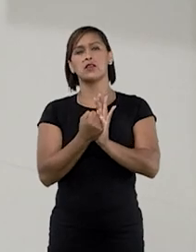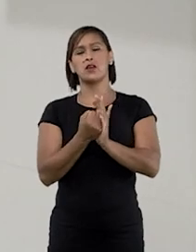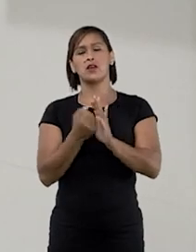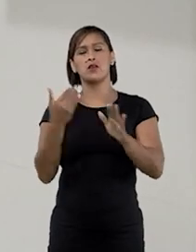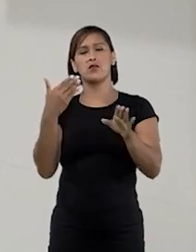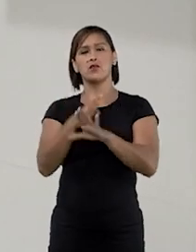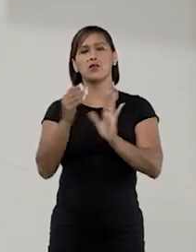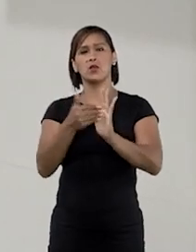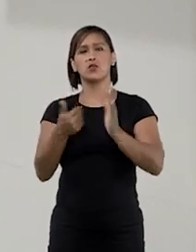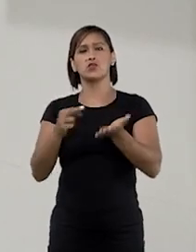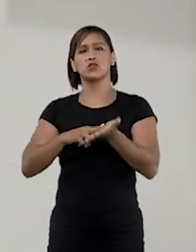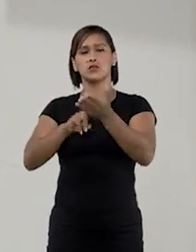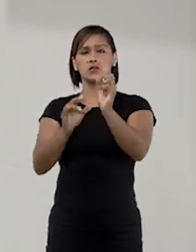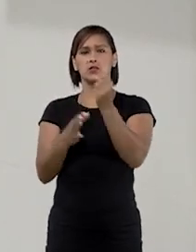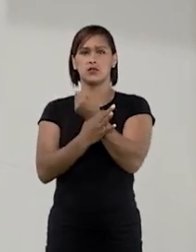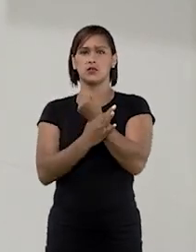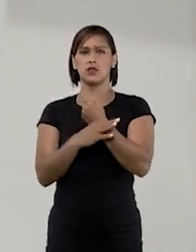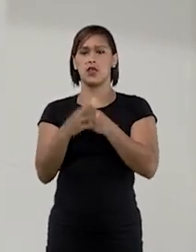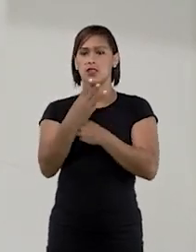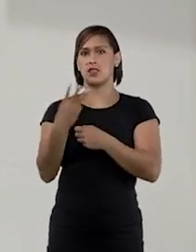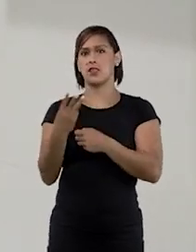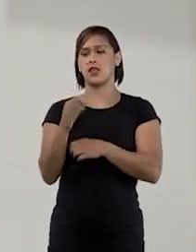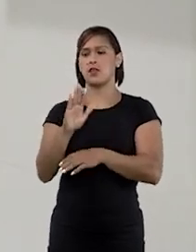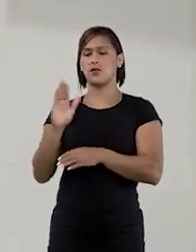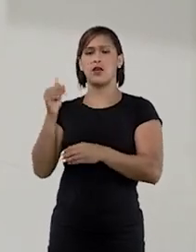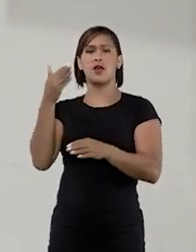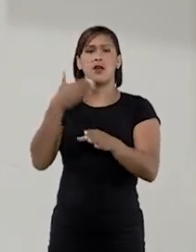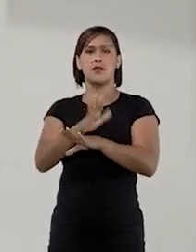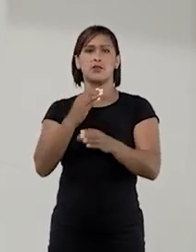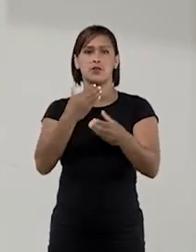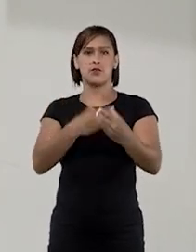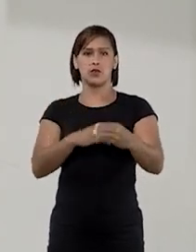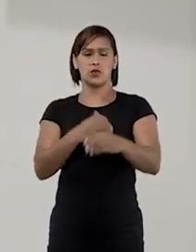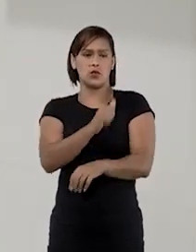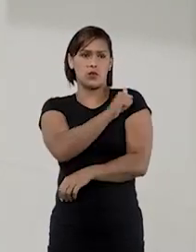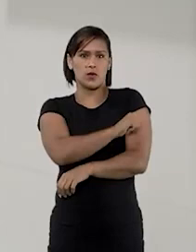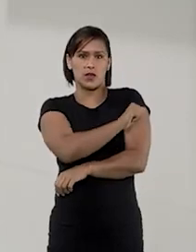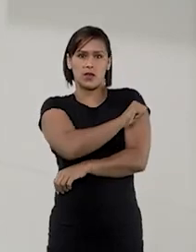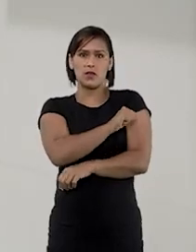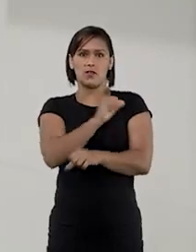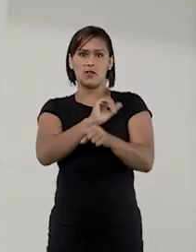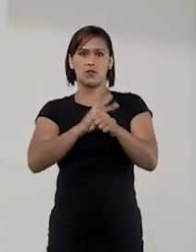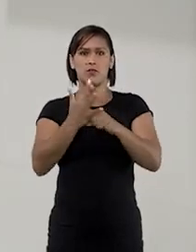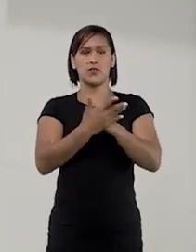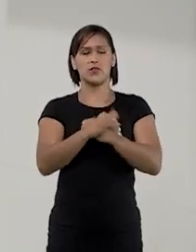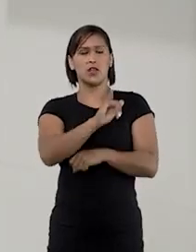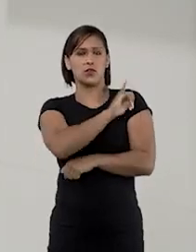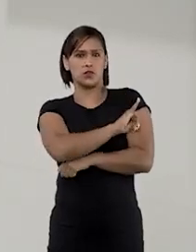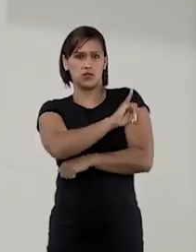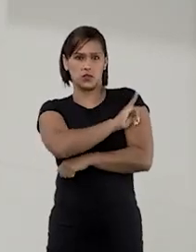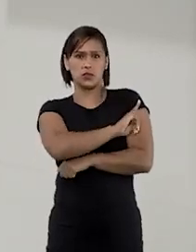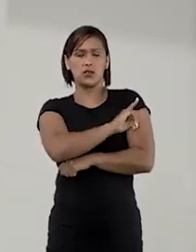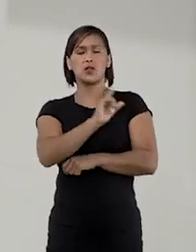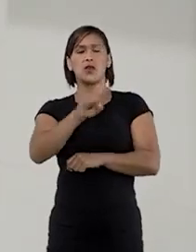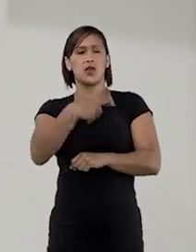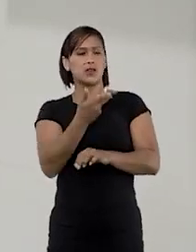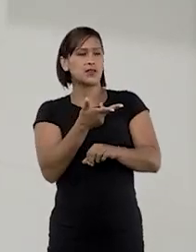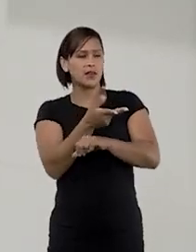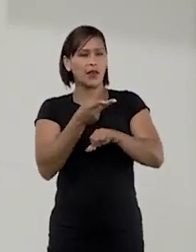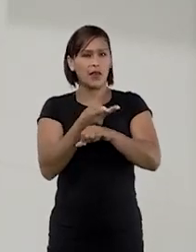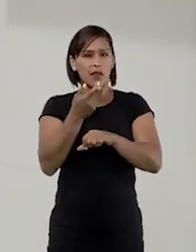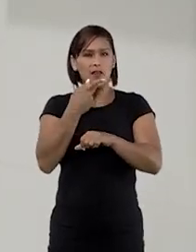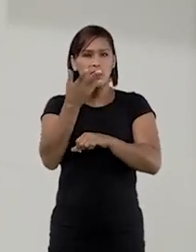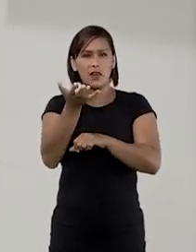fixado ao negar recurso em mandado de segurança no qual três candidatos aprovados e para enfermeiro em Petrópolis no Rio de Janeiro